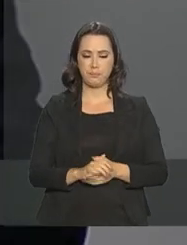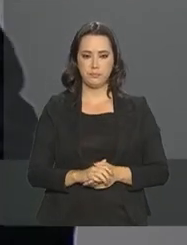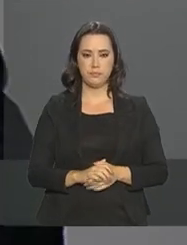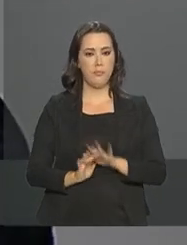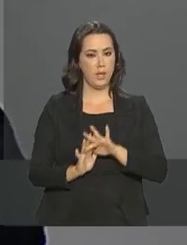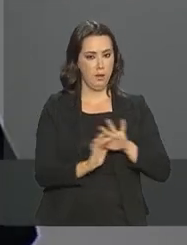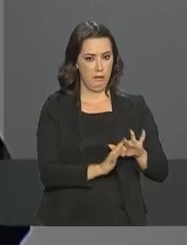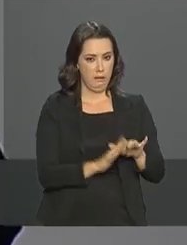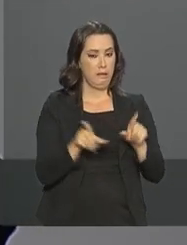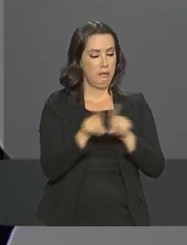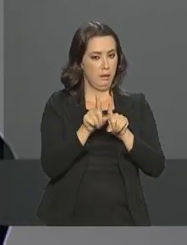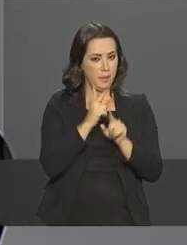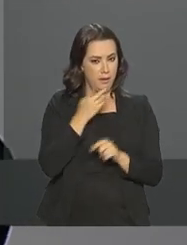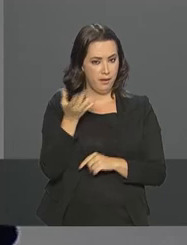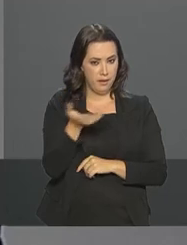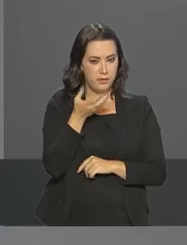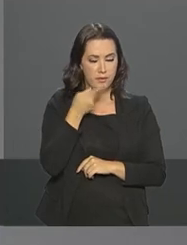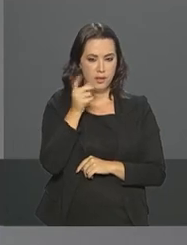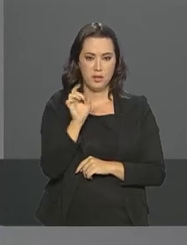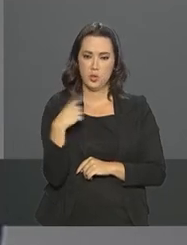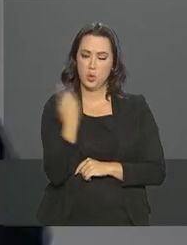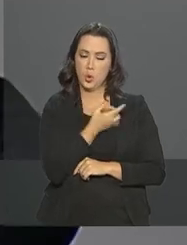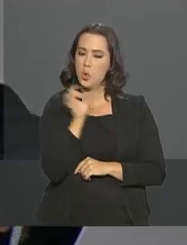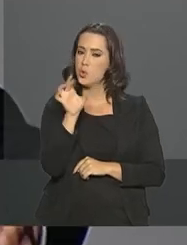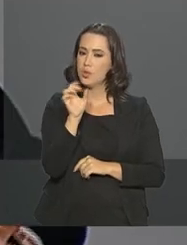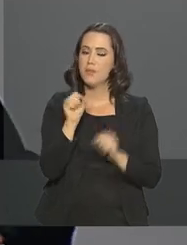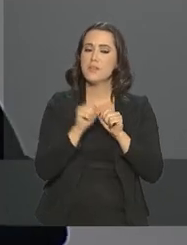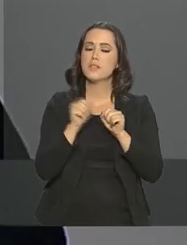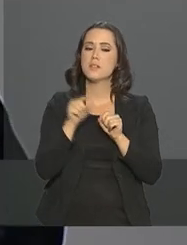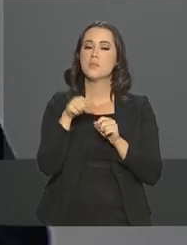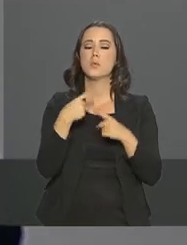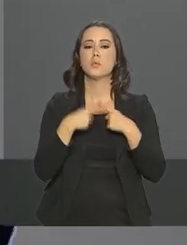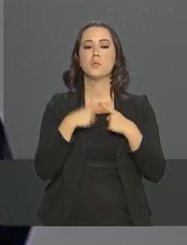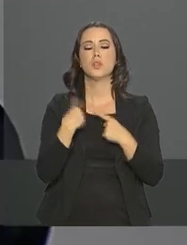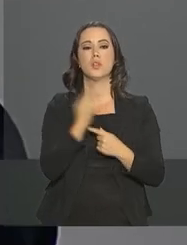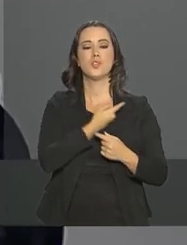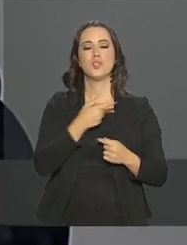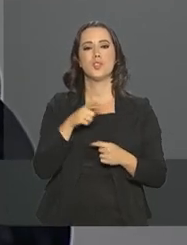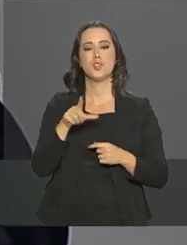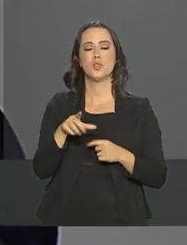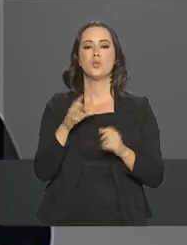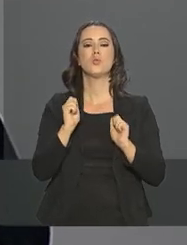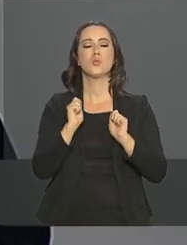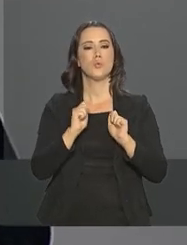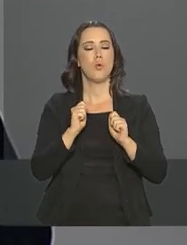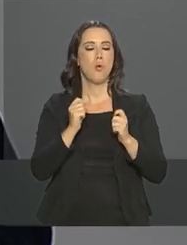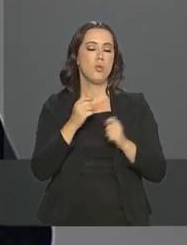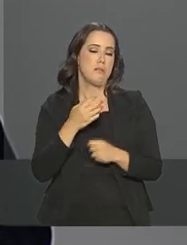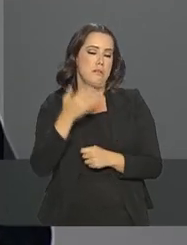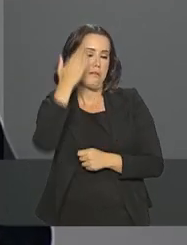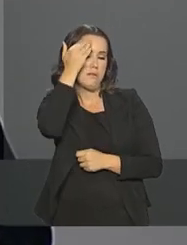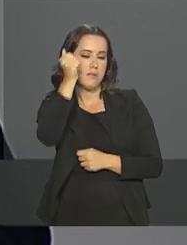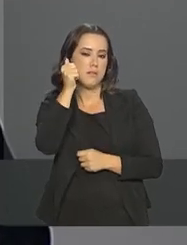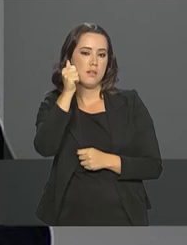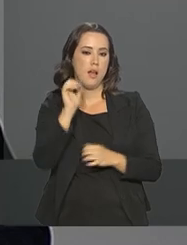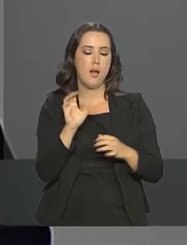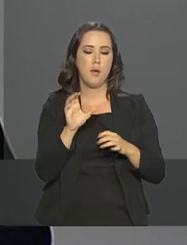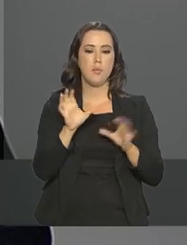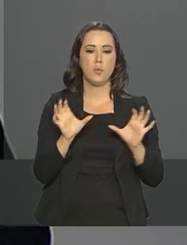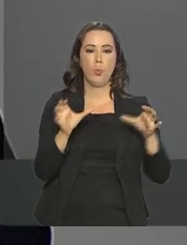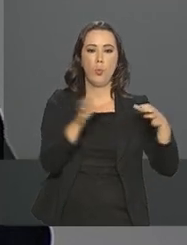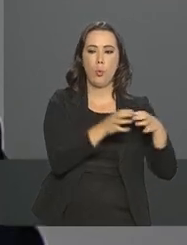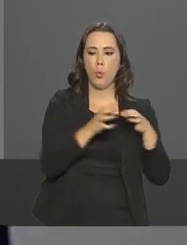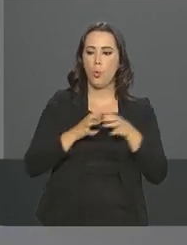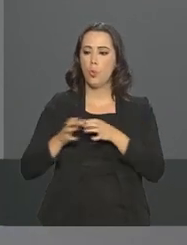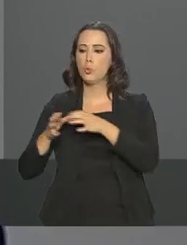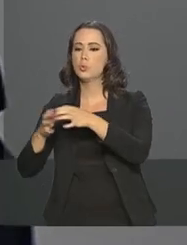enfatizar que nós fizemos isto porque nós soubemos compor os vários setores da nacionalidade brasileira não é